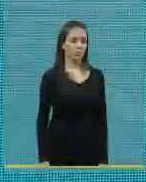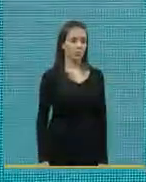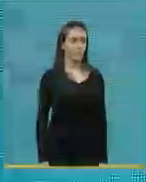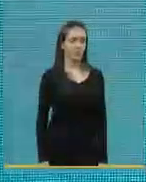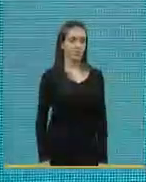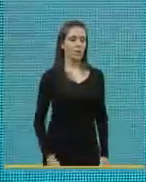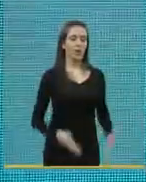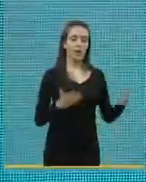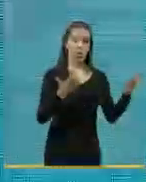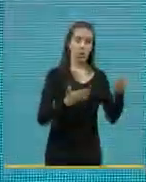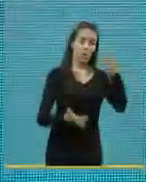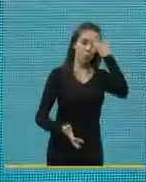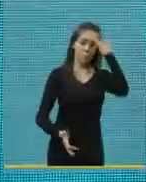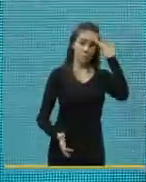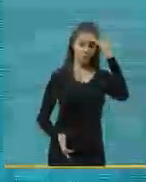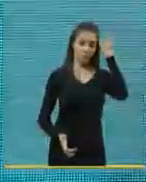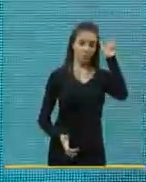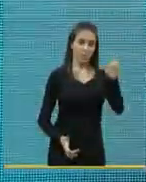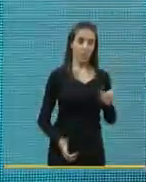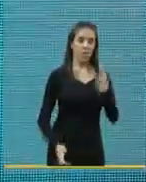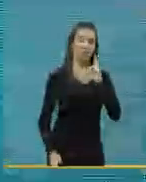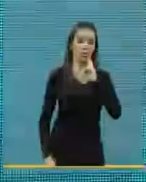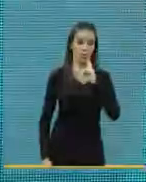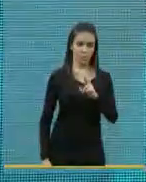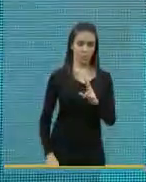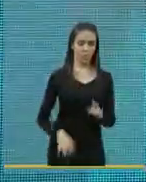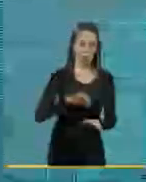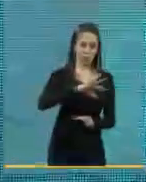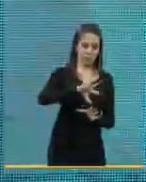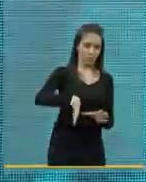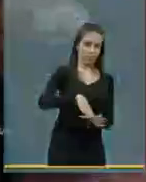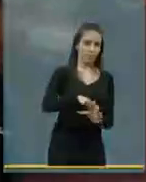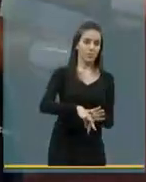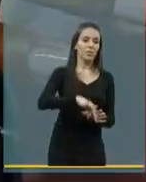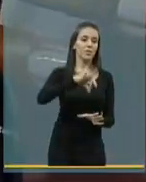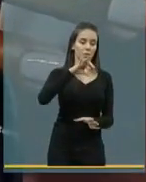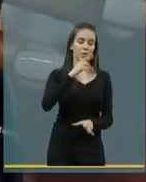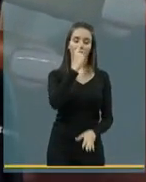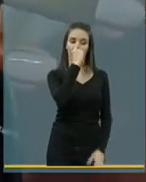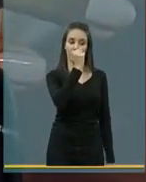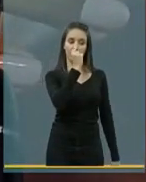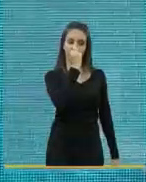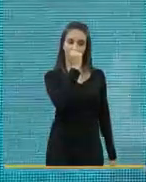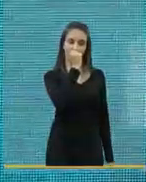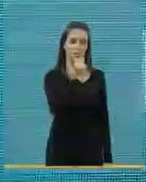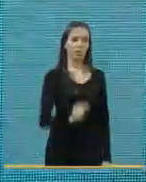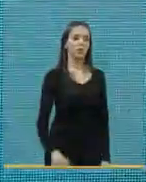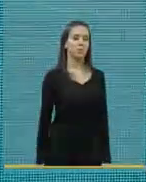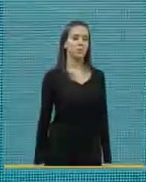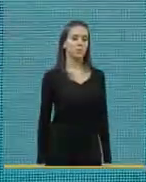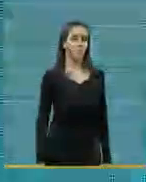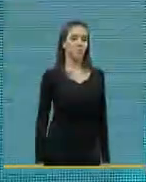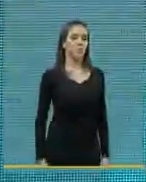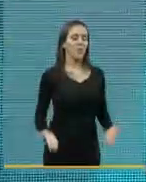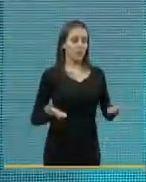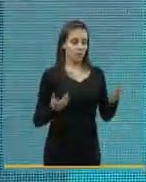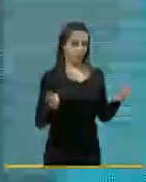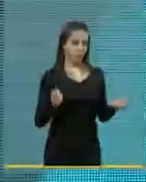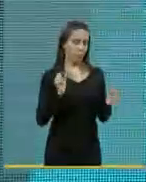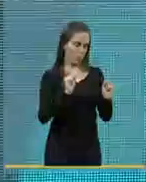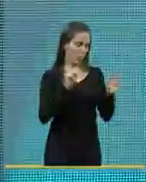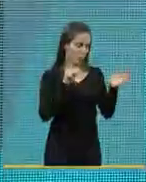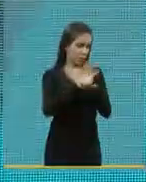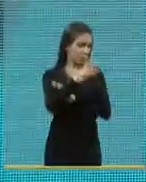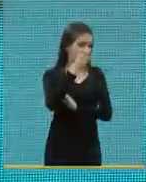ea resposta do candidato geraldo alckmin candidato 30